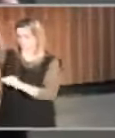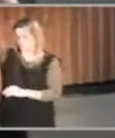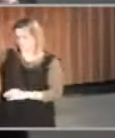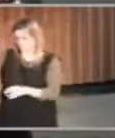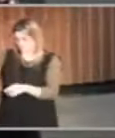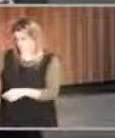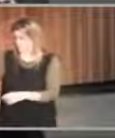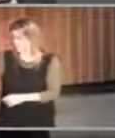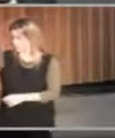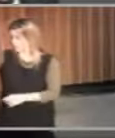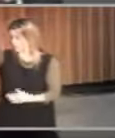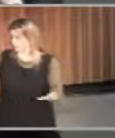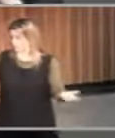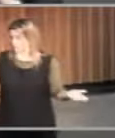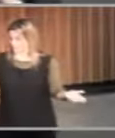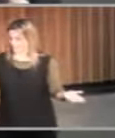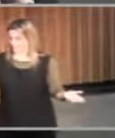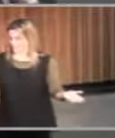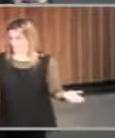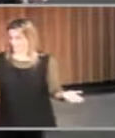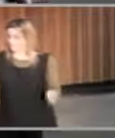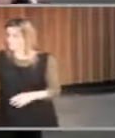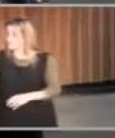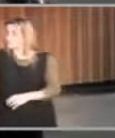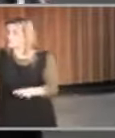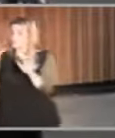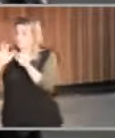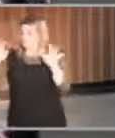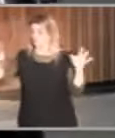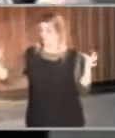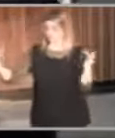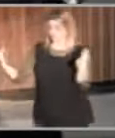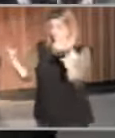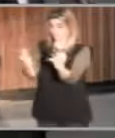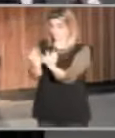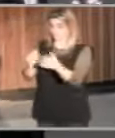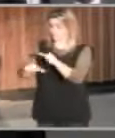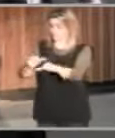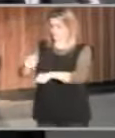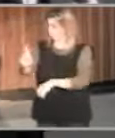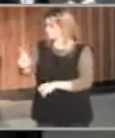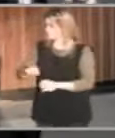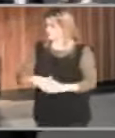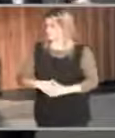eu entendo que o valor da família ser o núcleo da fé não mudou